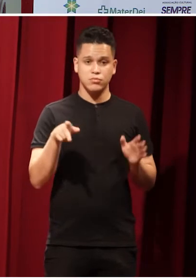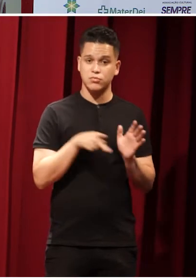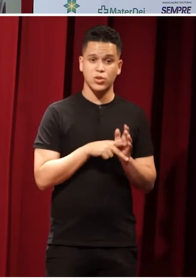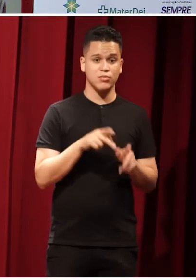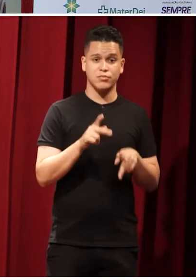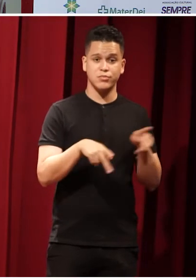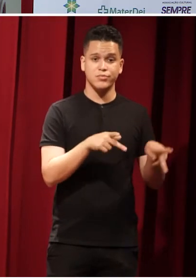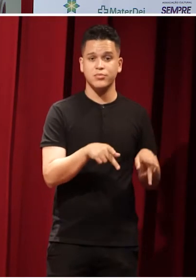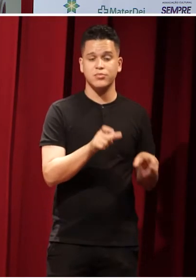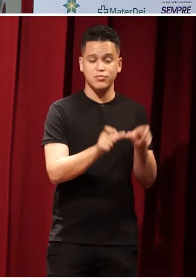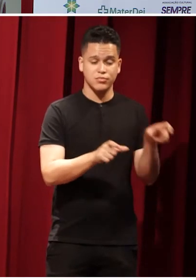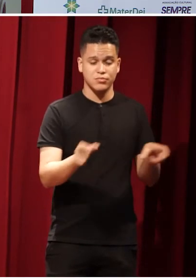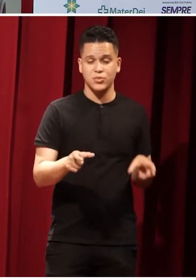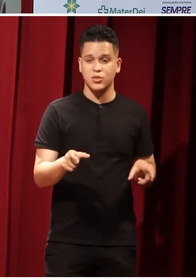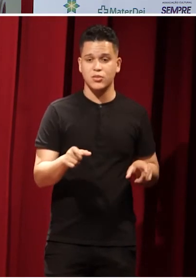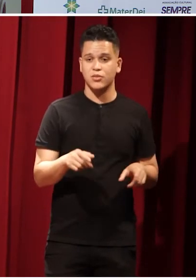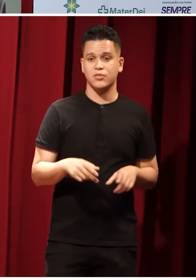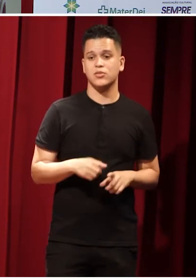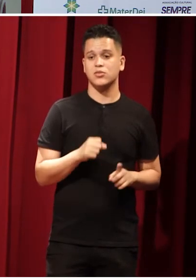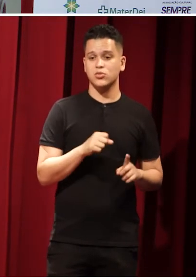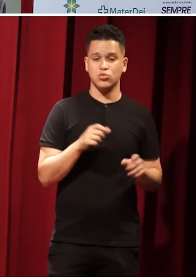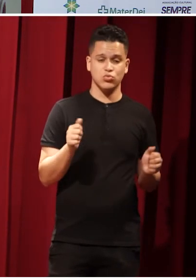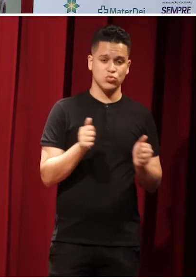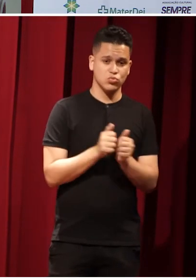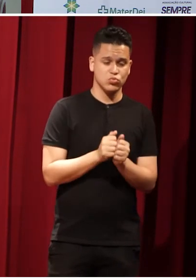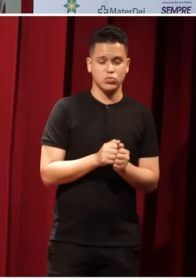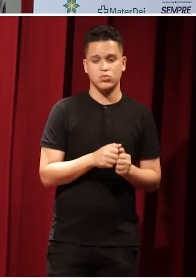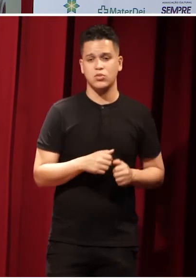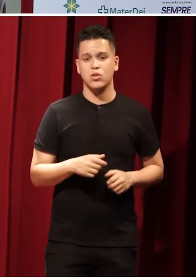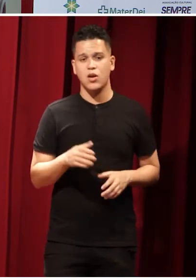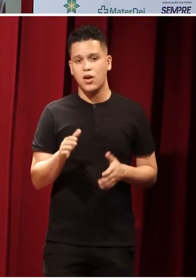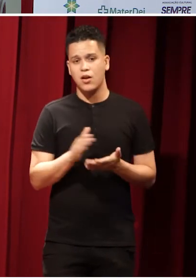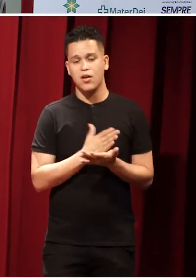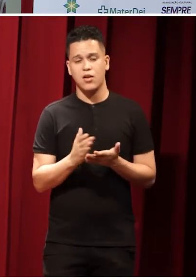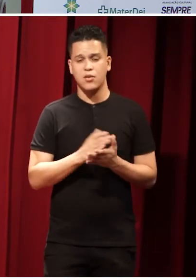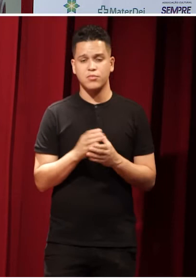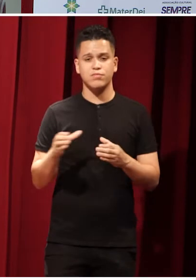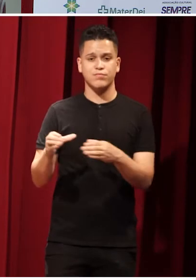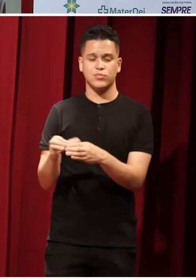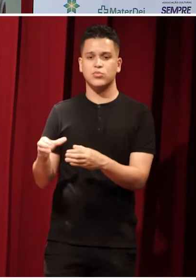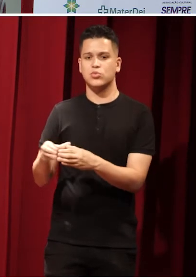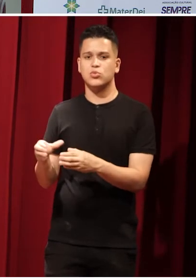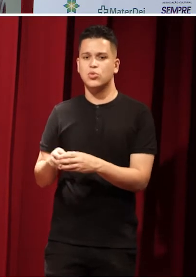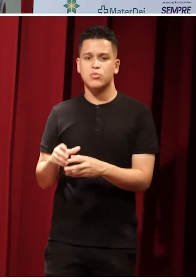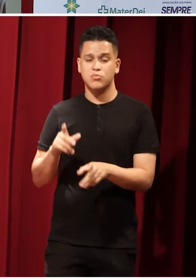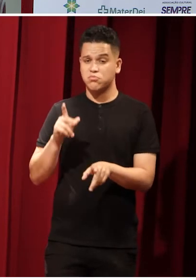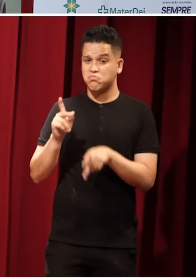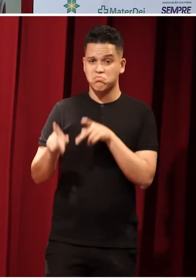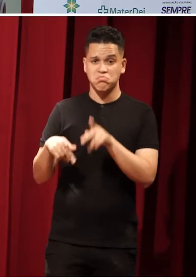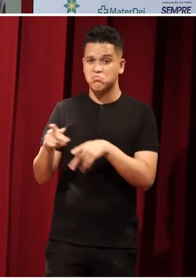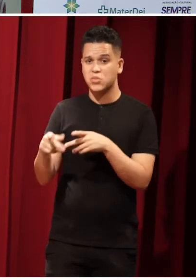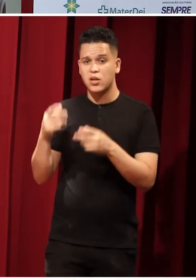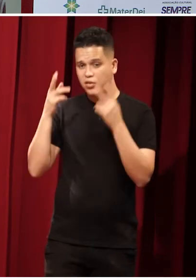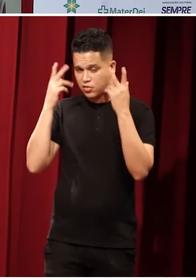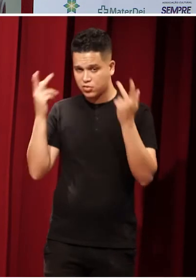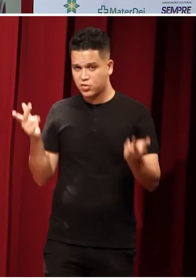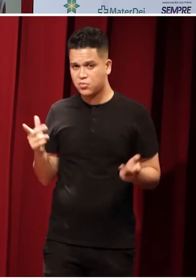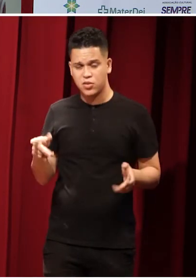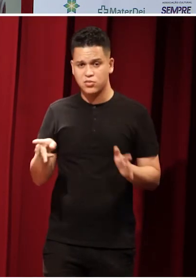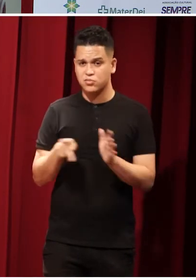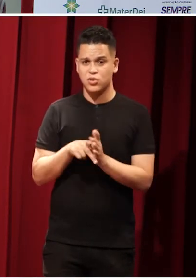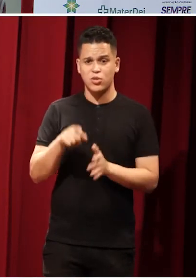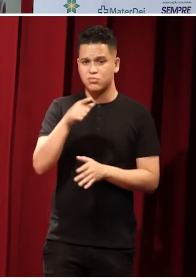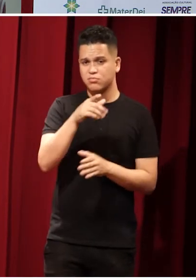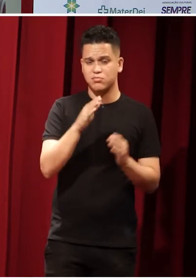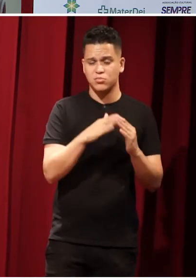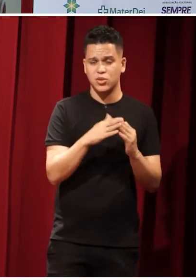organizações da sociedade civil, junto com organizações de populações